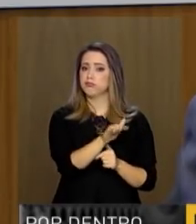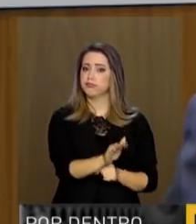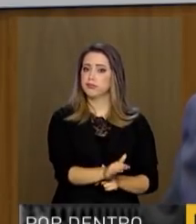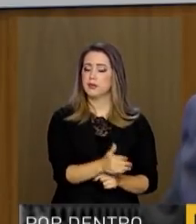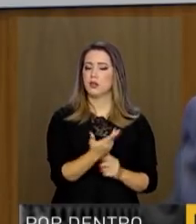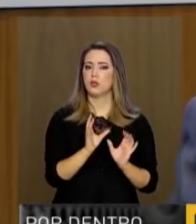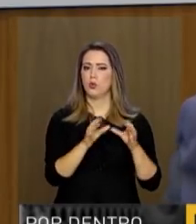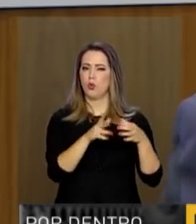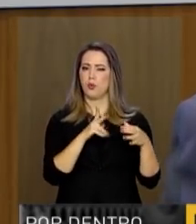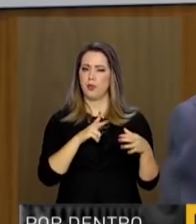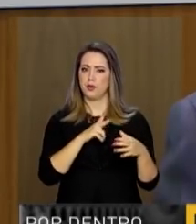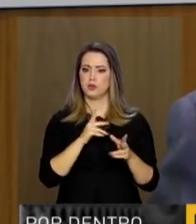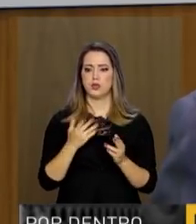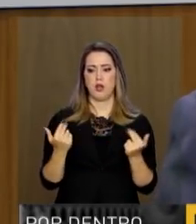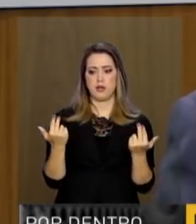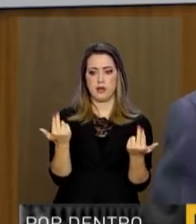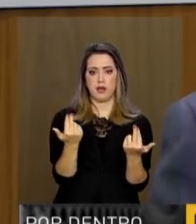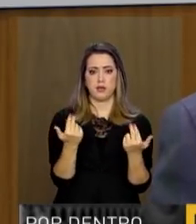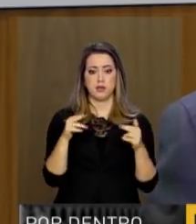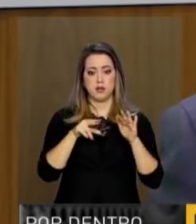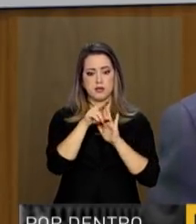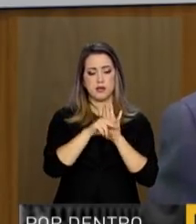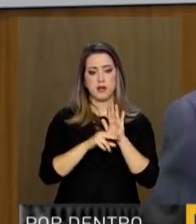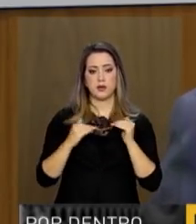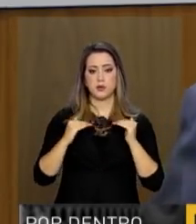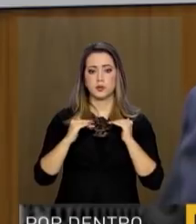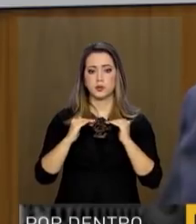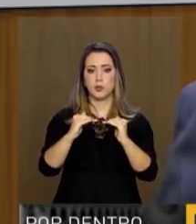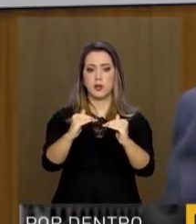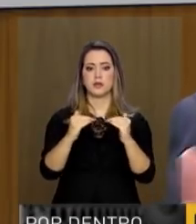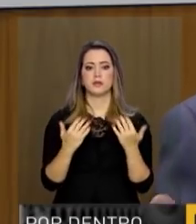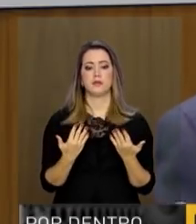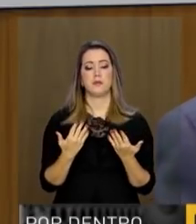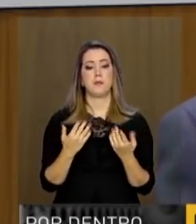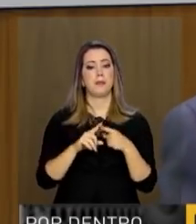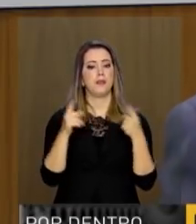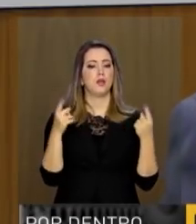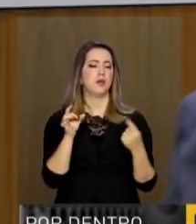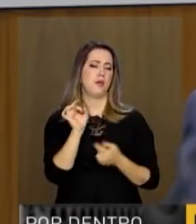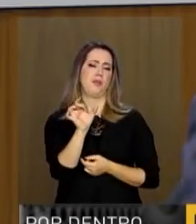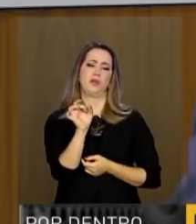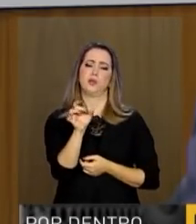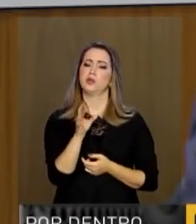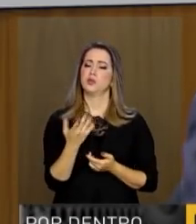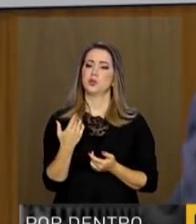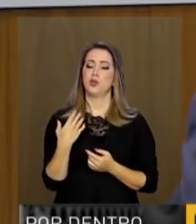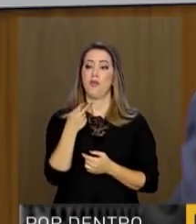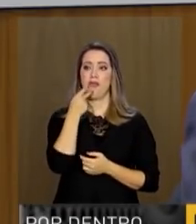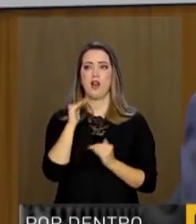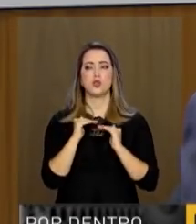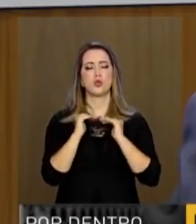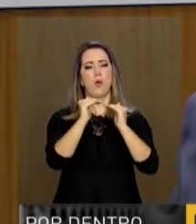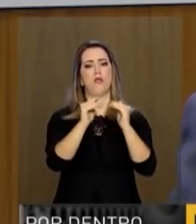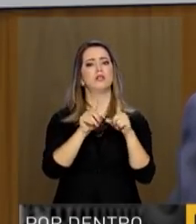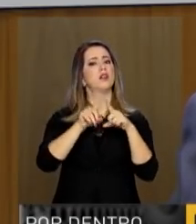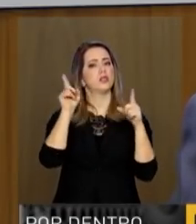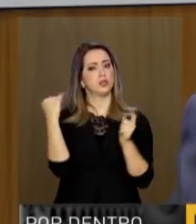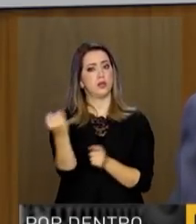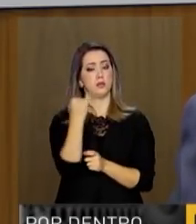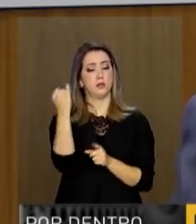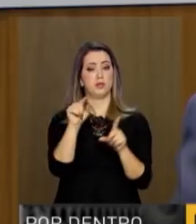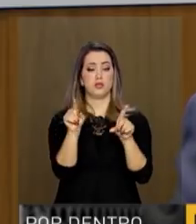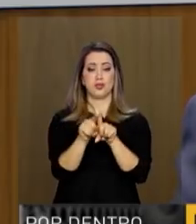regras previdenciárias vão ser exatamente as mesmas. Agora, não é só uma questão de igualdade. Também é importante para